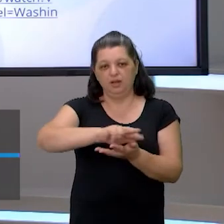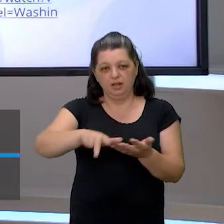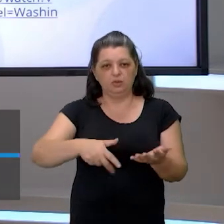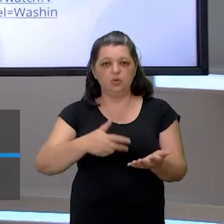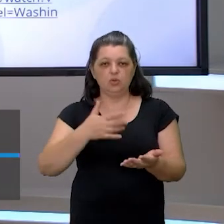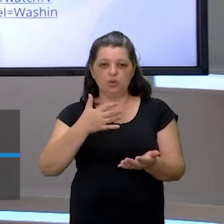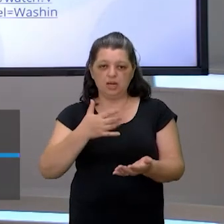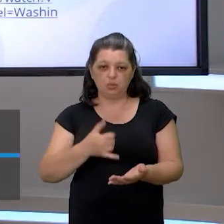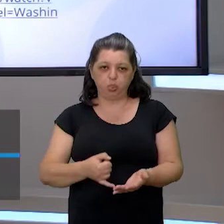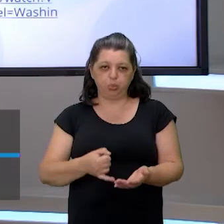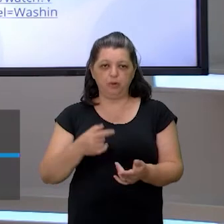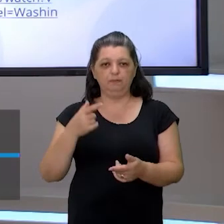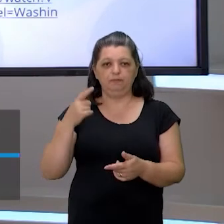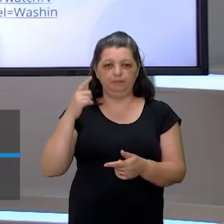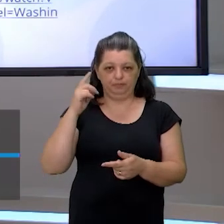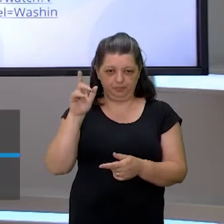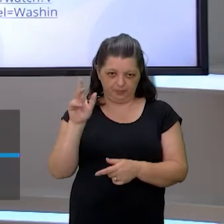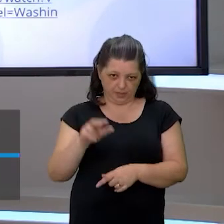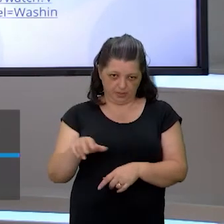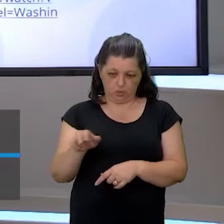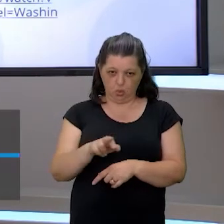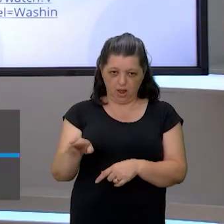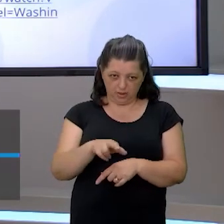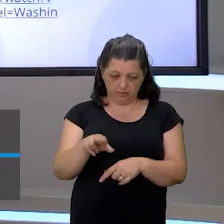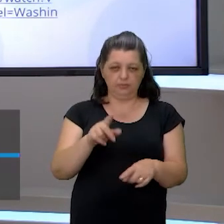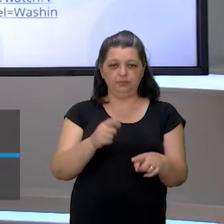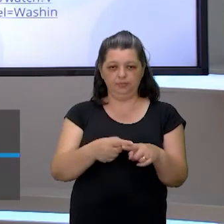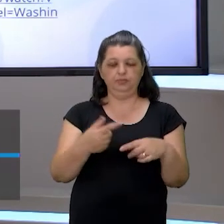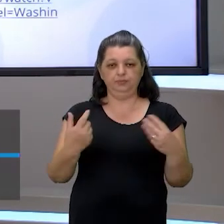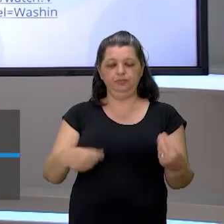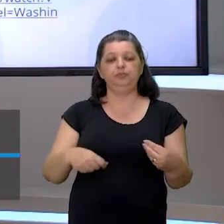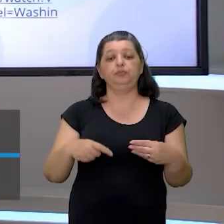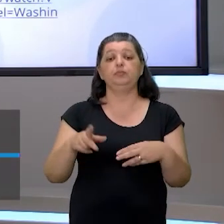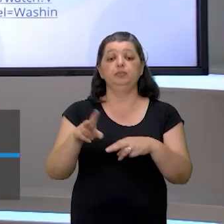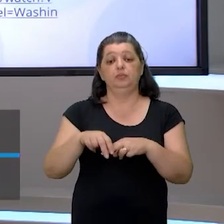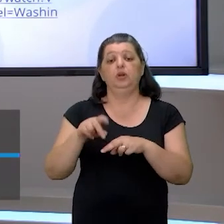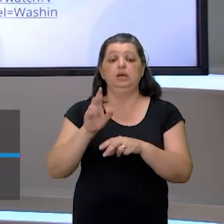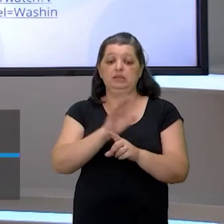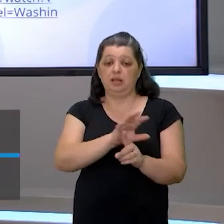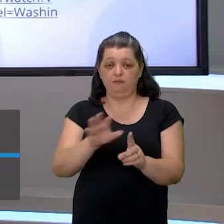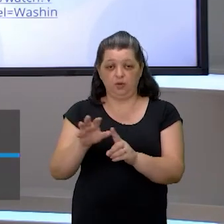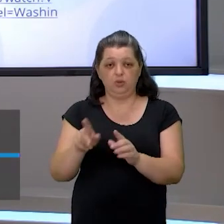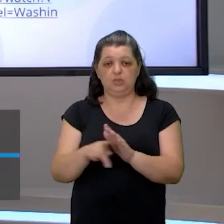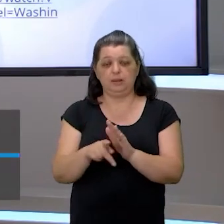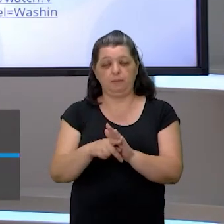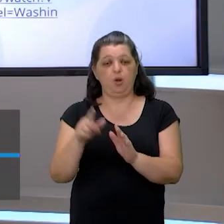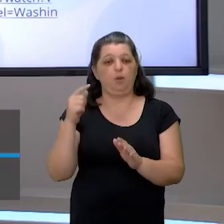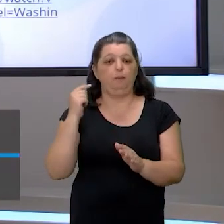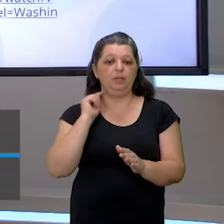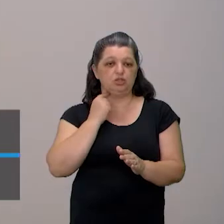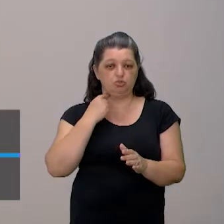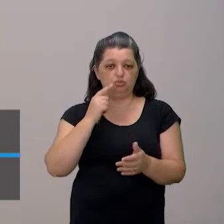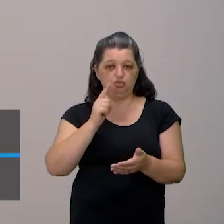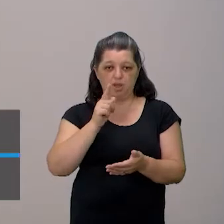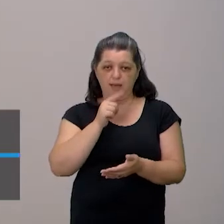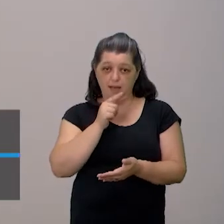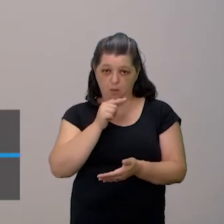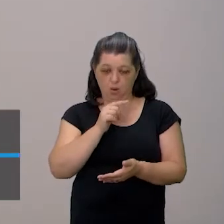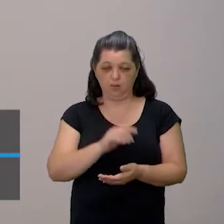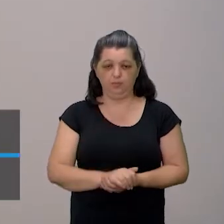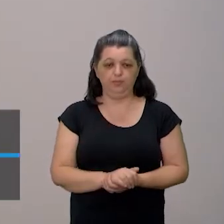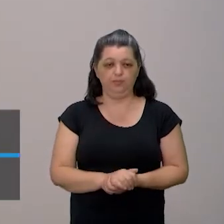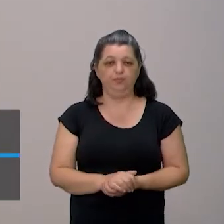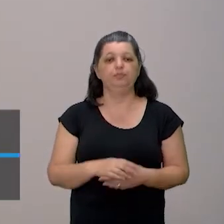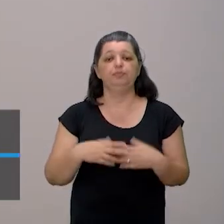doenças pode acarretar aí por causa da interferência e da poluição da água. E são doenças que